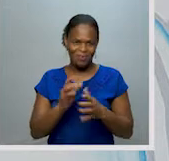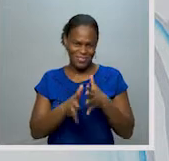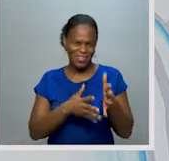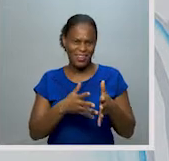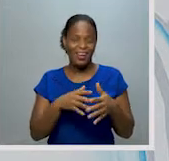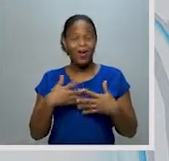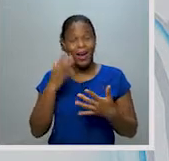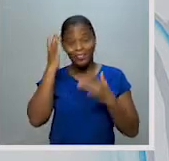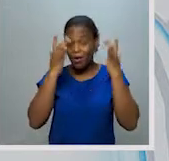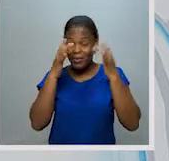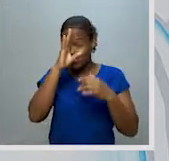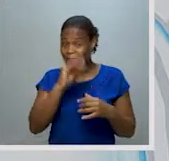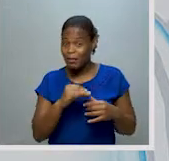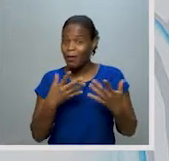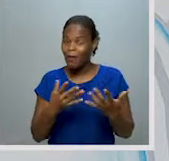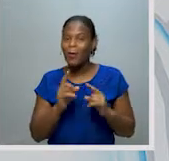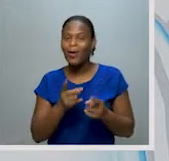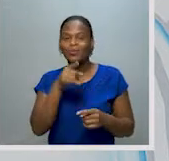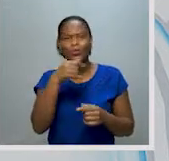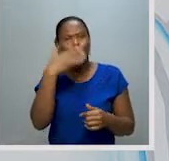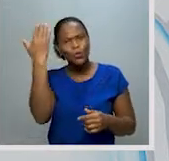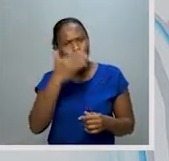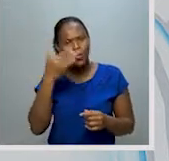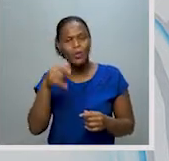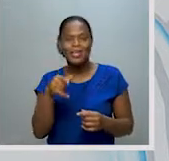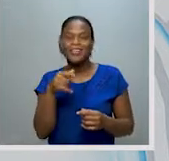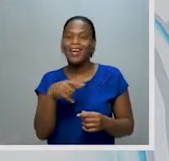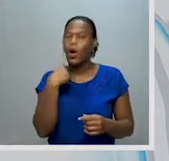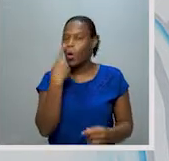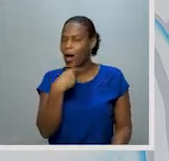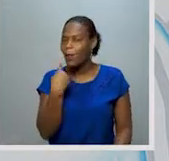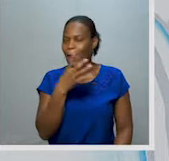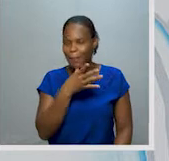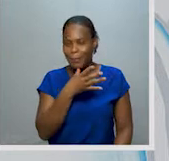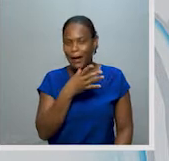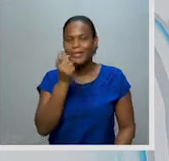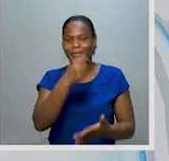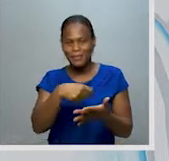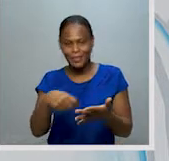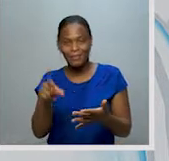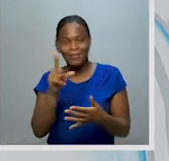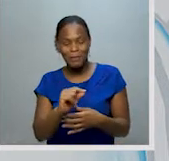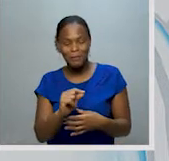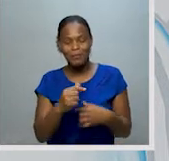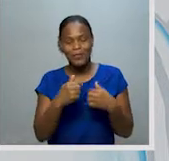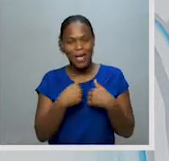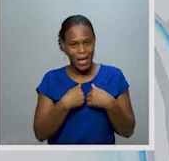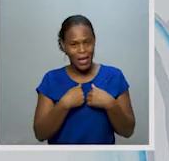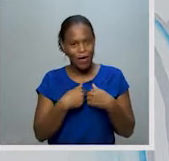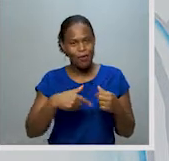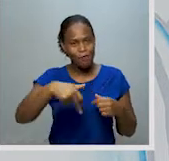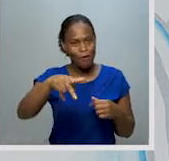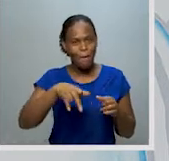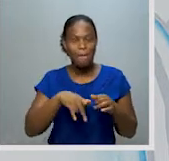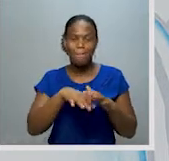passa a saber que aquilo que você anda a utilizar todos os dias, na oralidade e por escrito, eu vou à